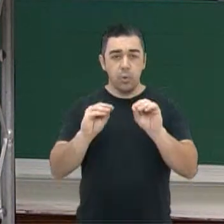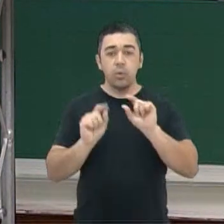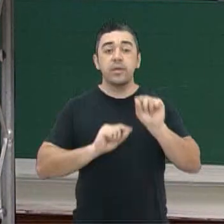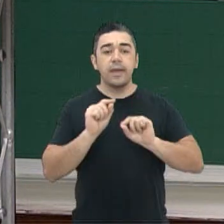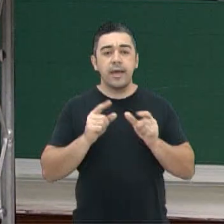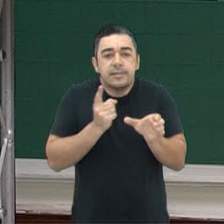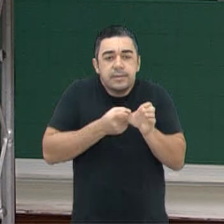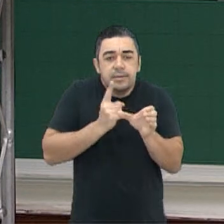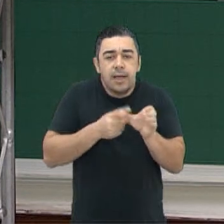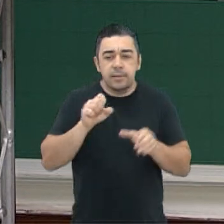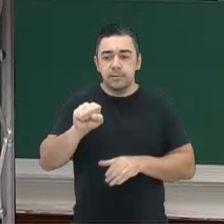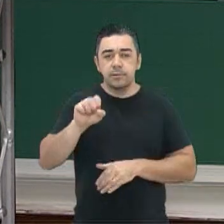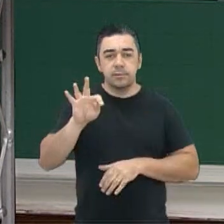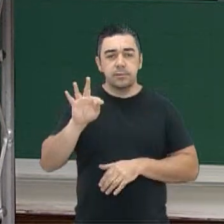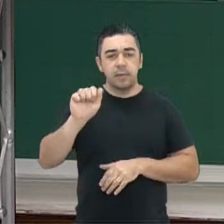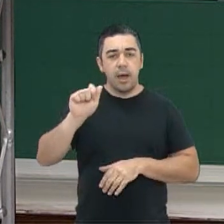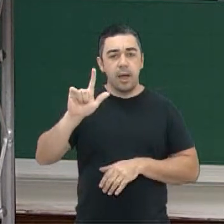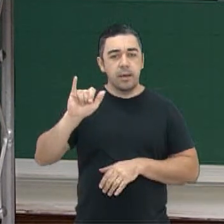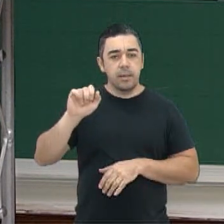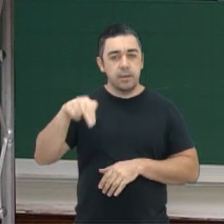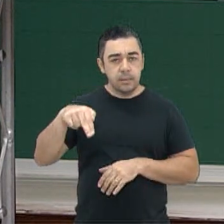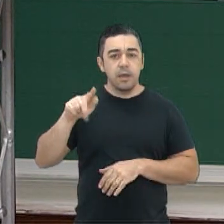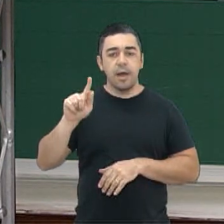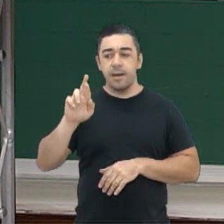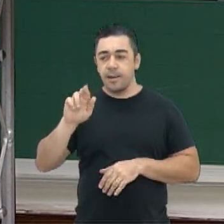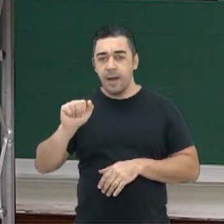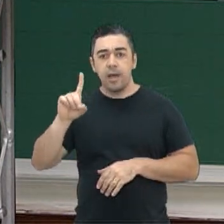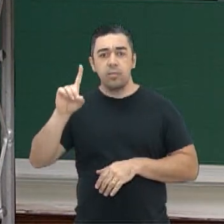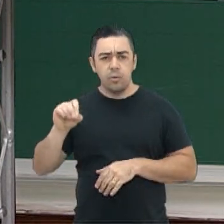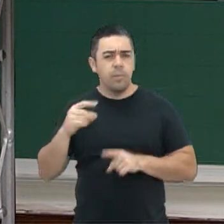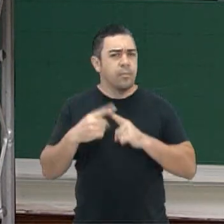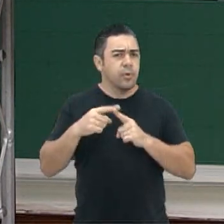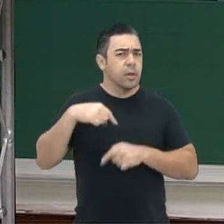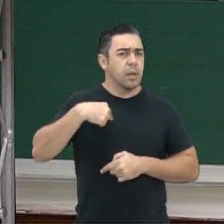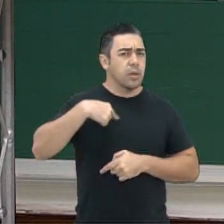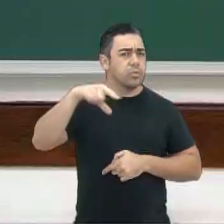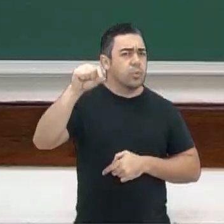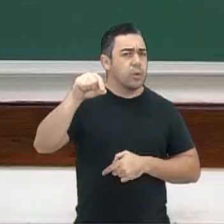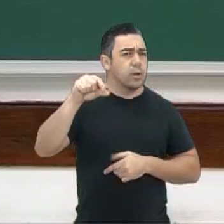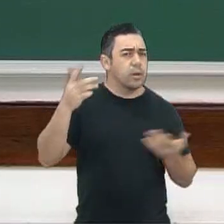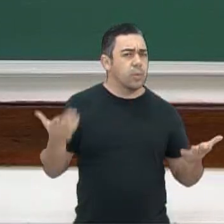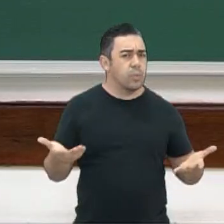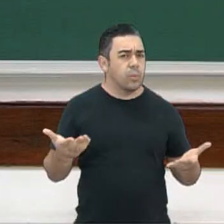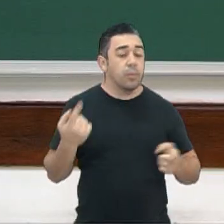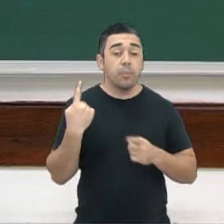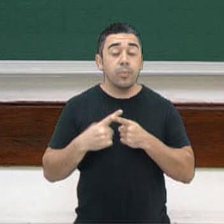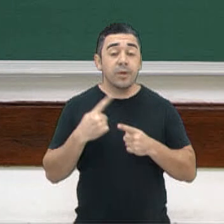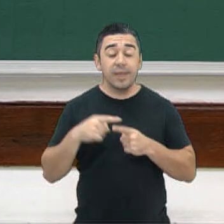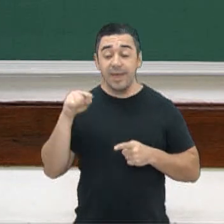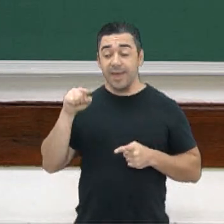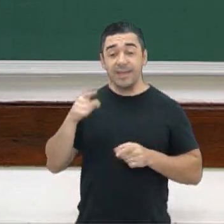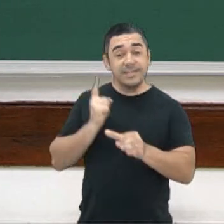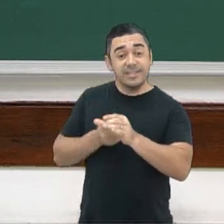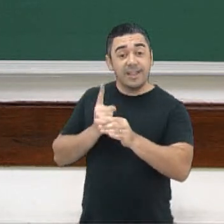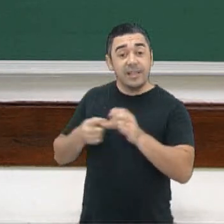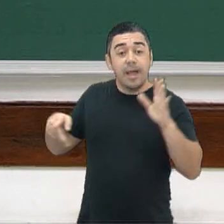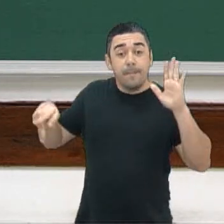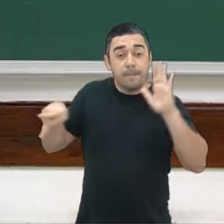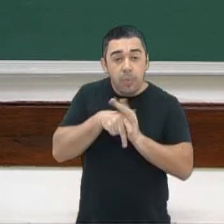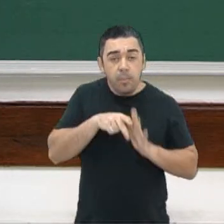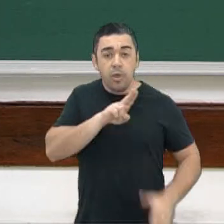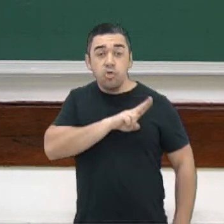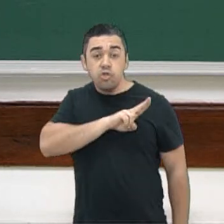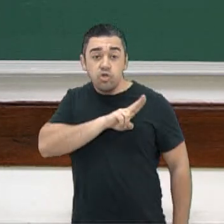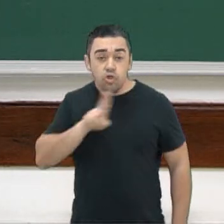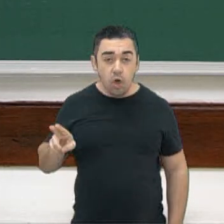de Stalingrado. Por que a minha escolha metodológica histórica? Stalingrado era a cidade com o nome